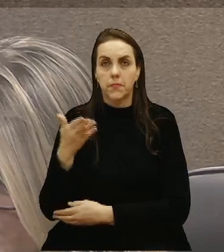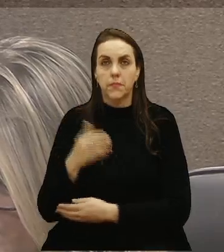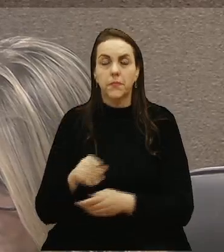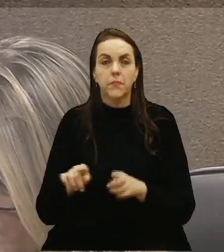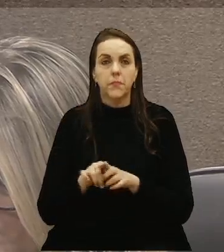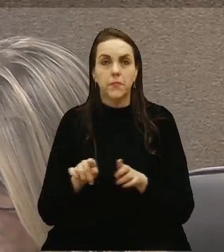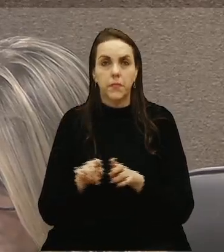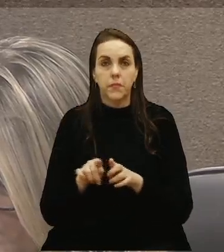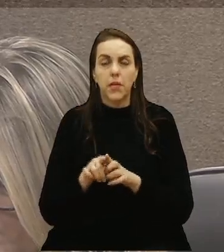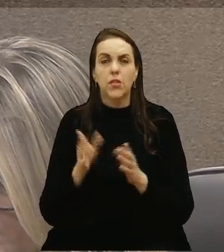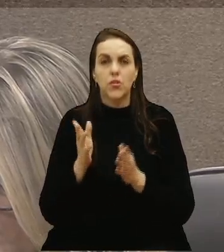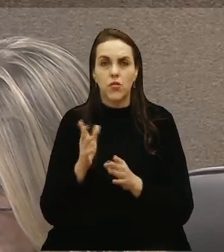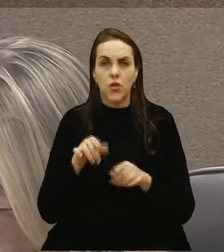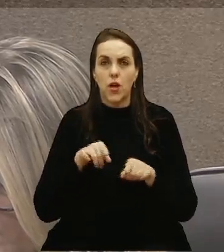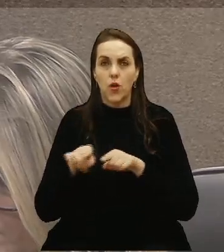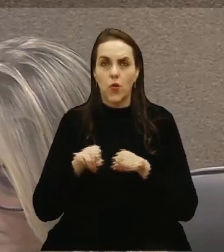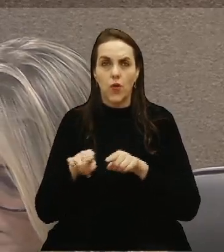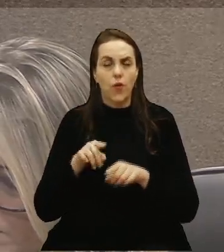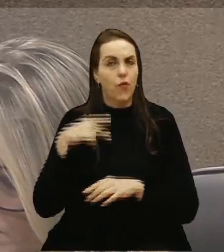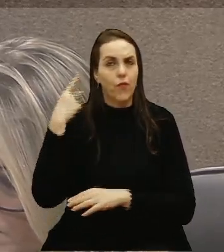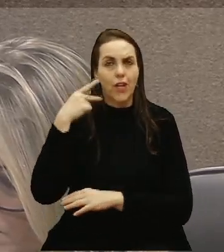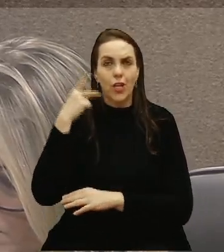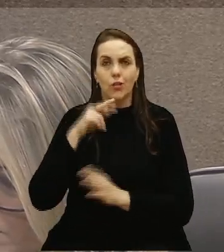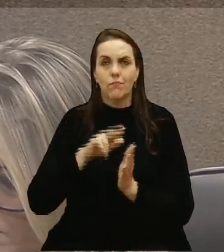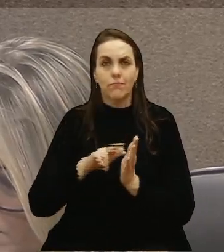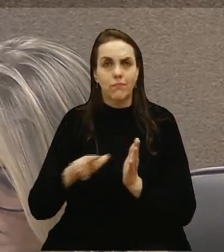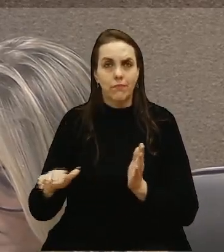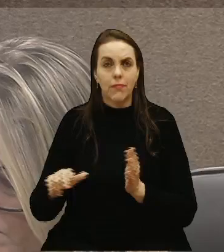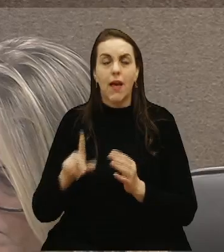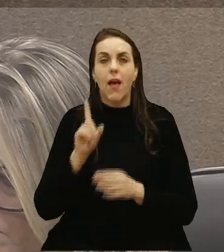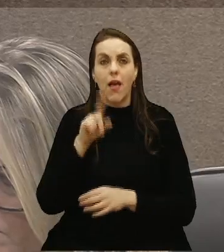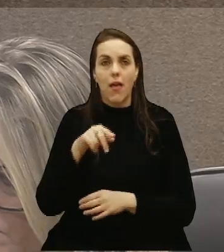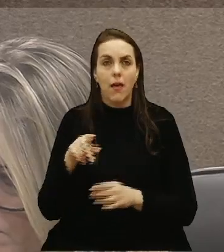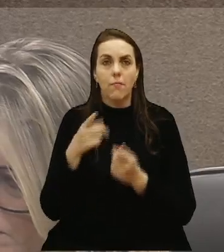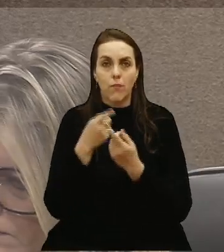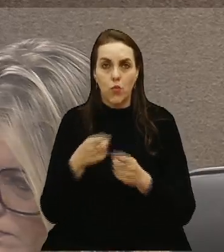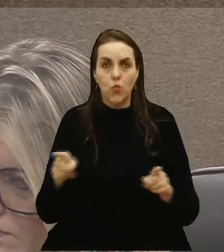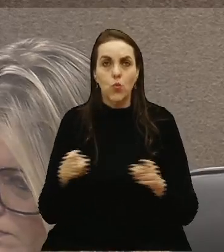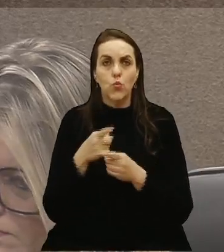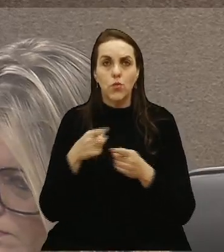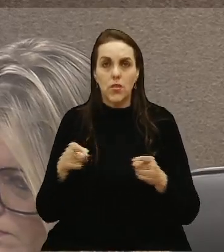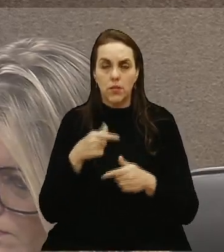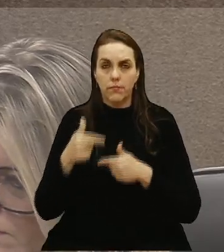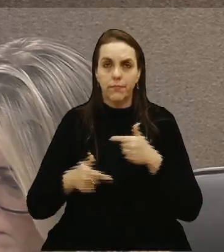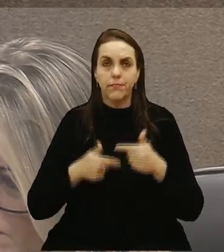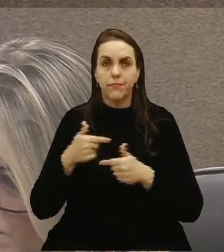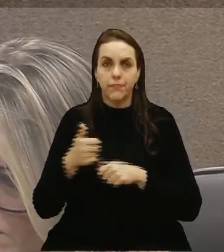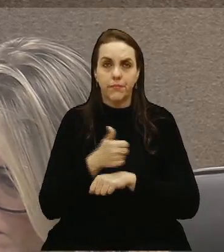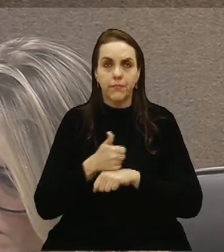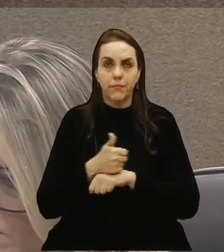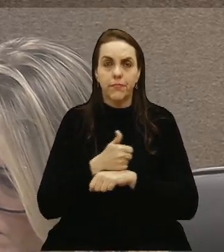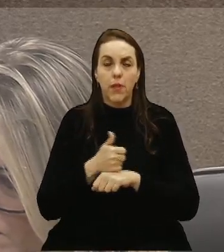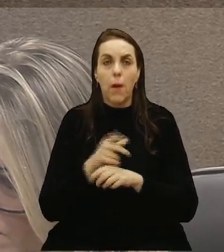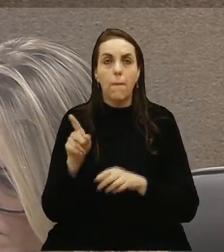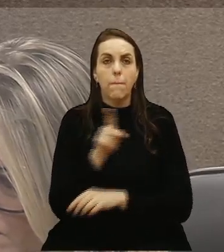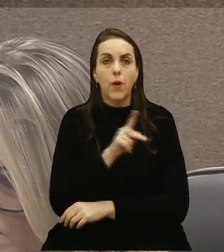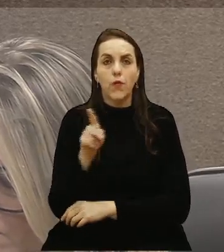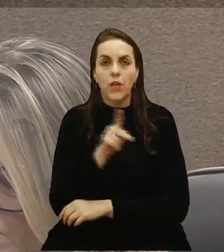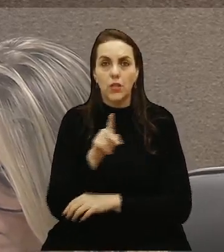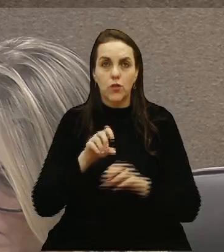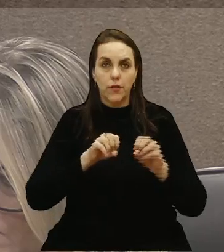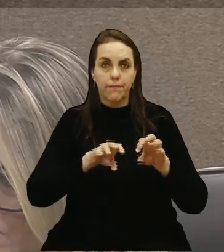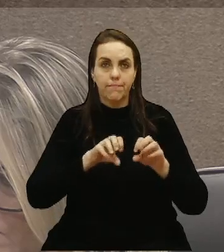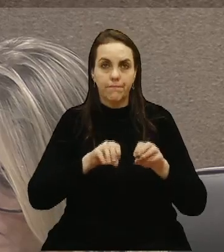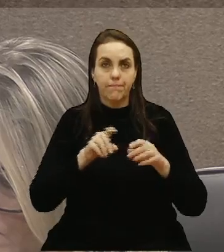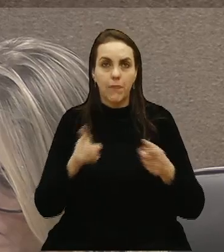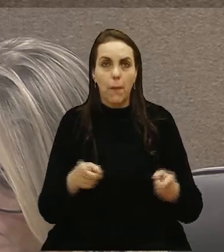também já concorreu várias vezes a vereador, é músico e tem vários projetos culturais, professor de música e